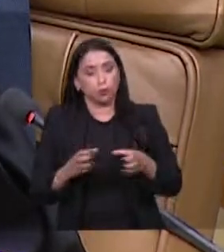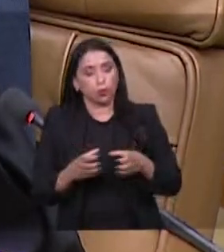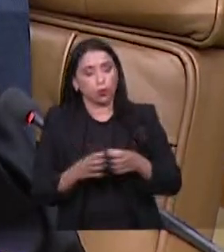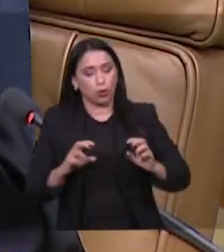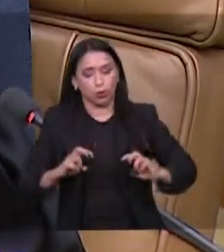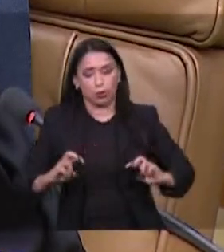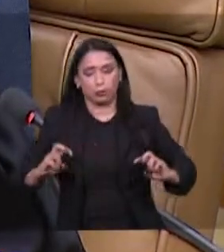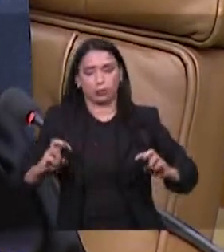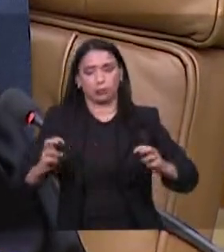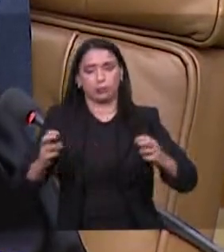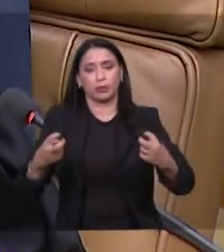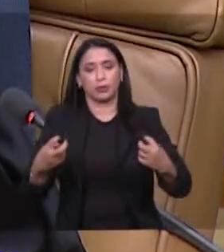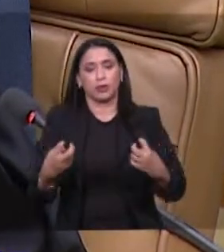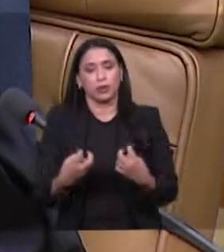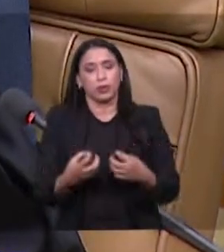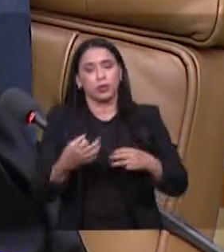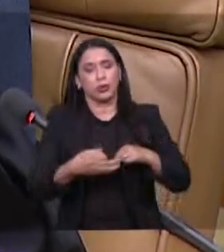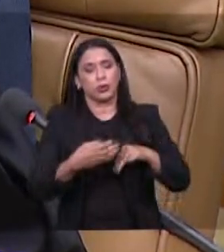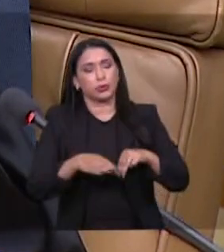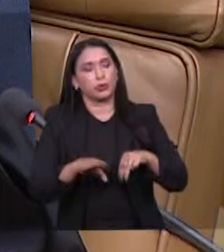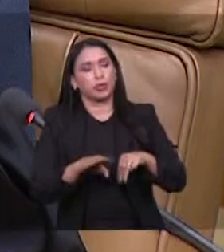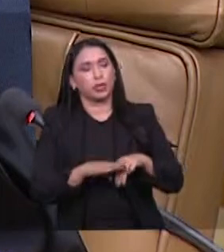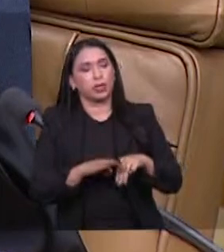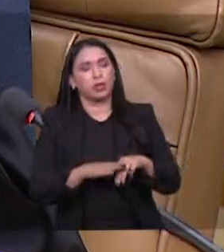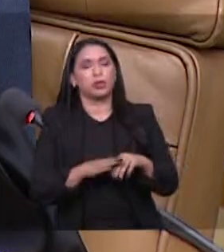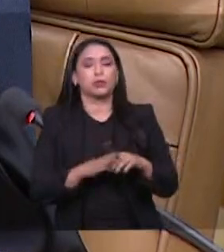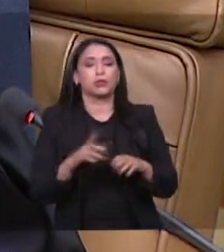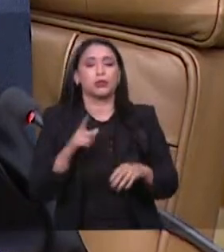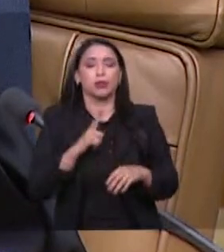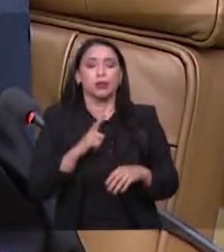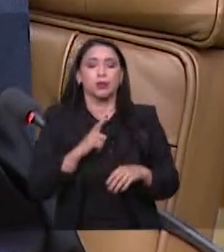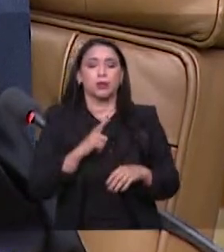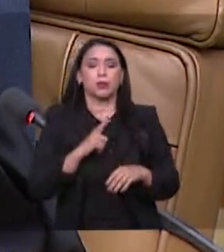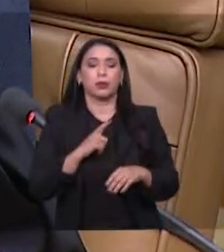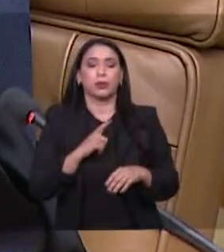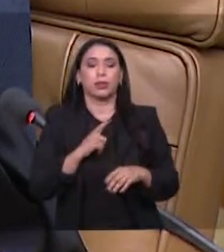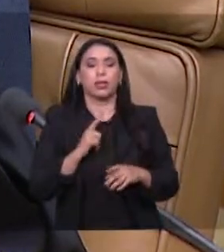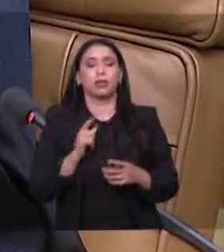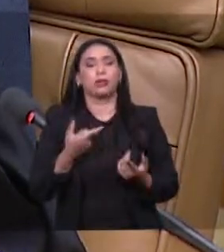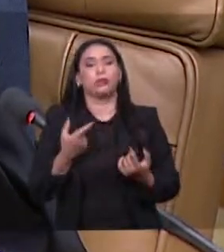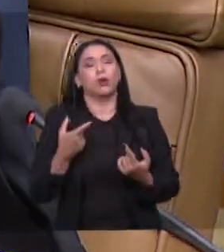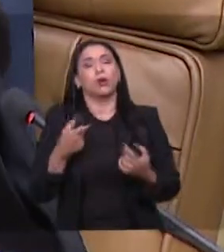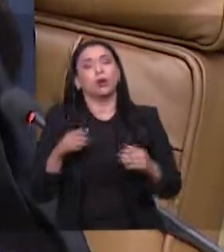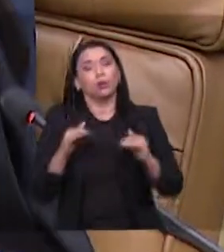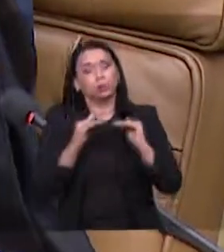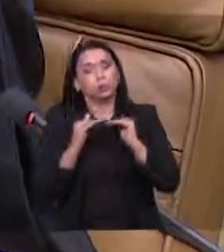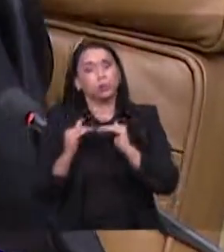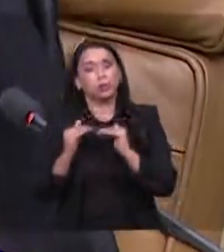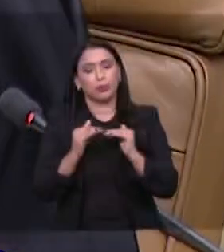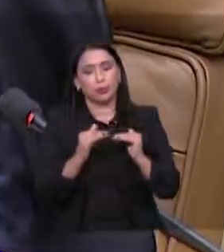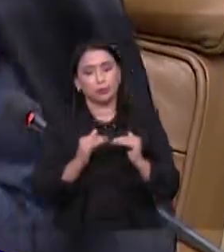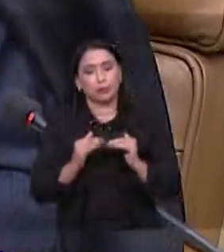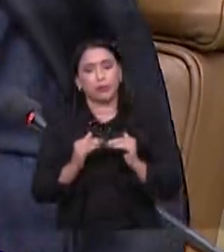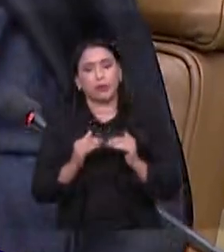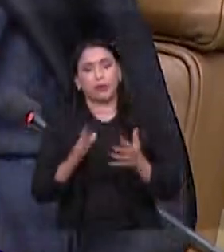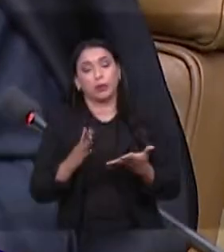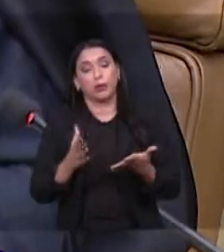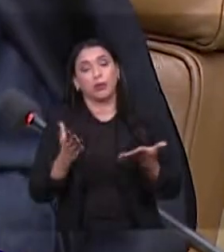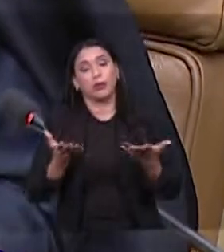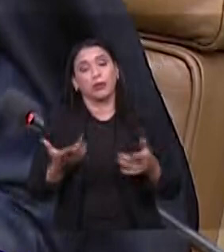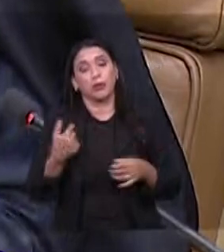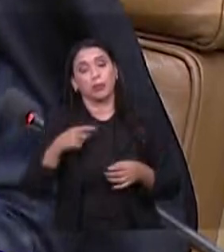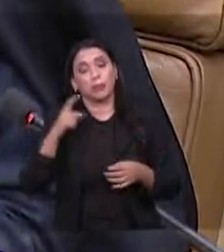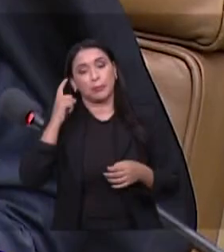colegiadamente para chegarmos a um denominador comum dessa compreensão. Nada obstante, parece-me que há